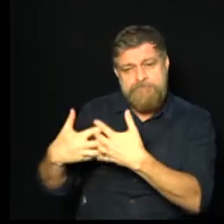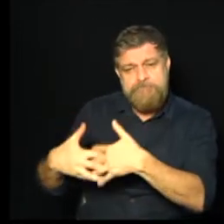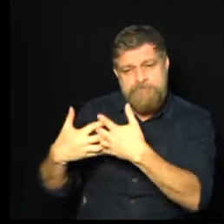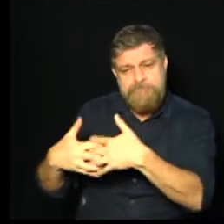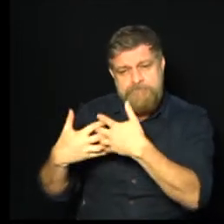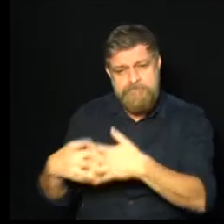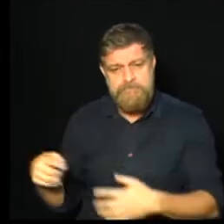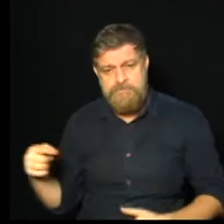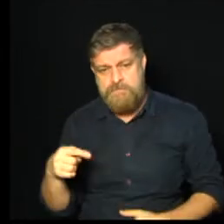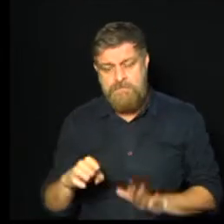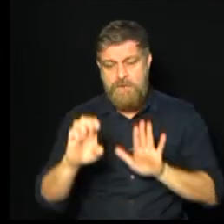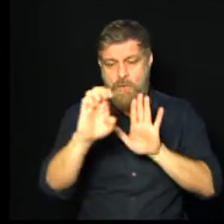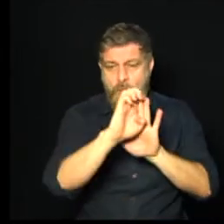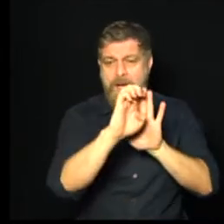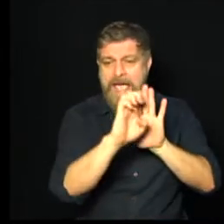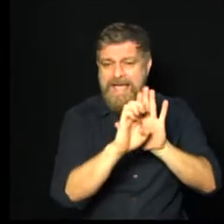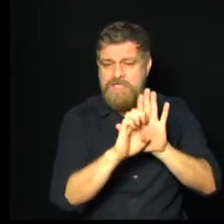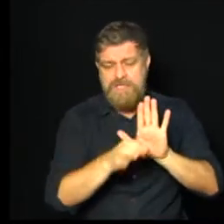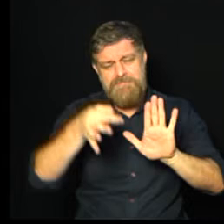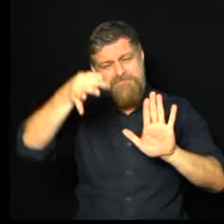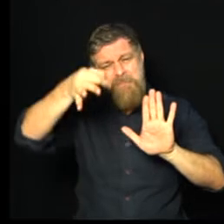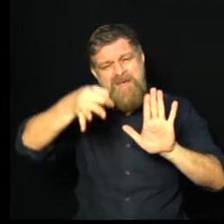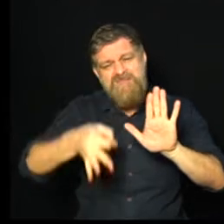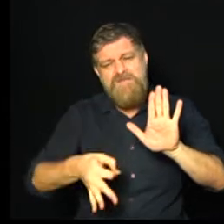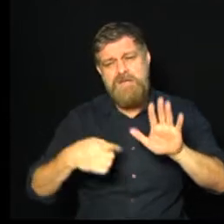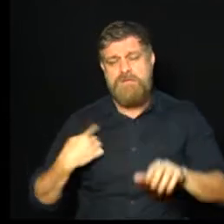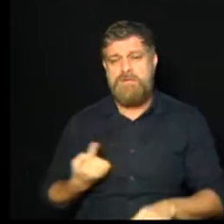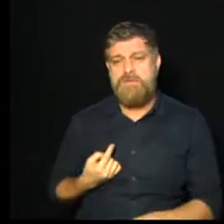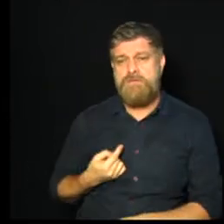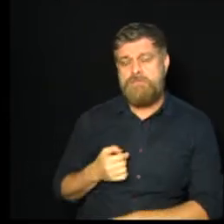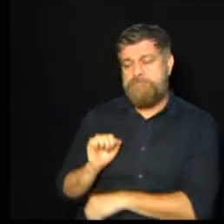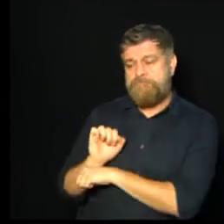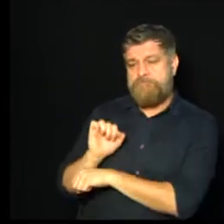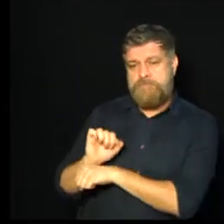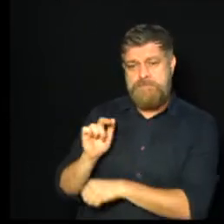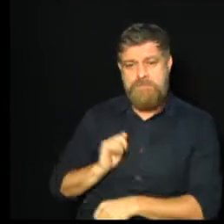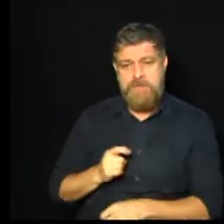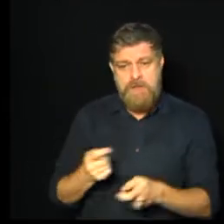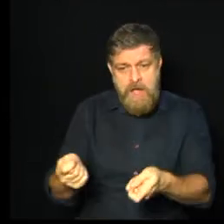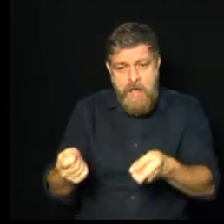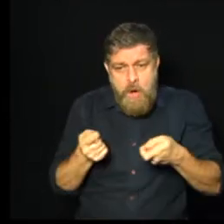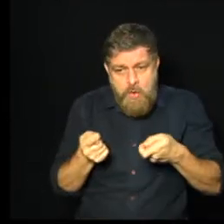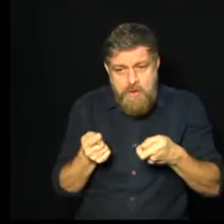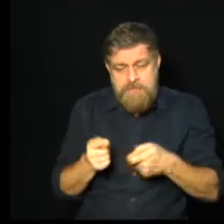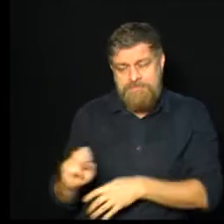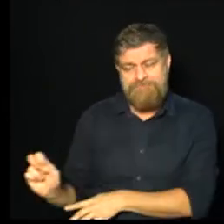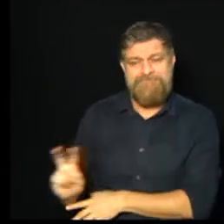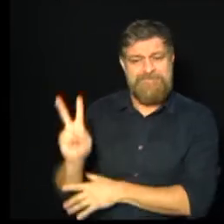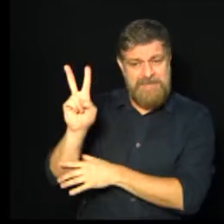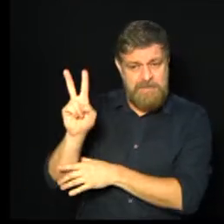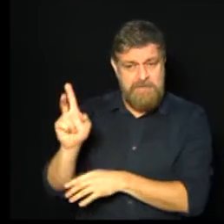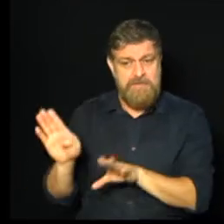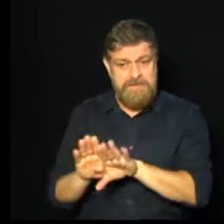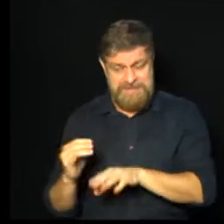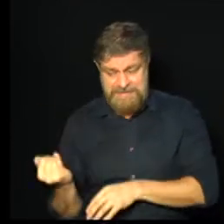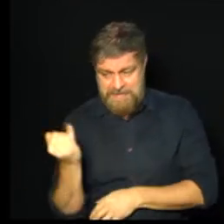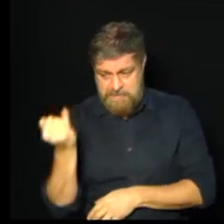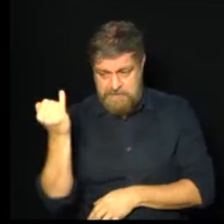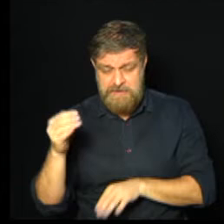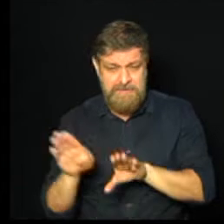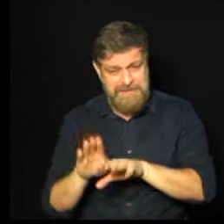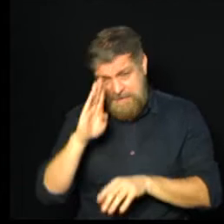elaboração desse edital. Então, a gente espera que tenha uma vantajosidade econômica importante, mas, principalmente, além